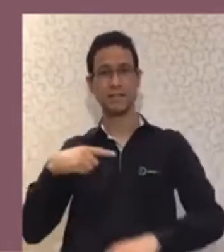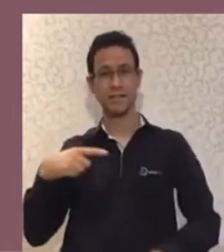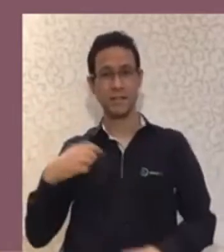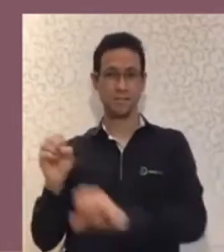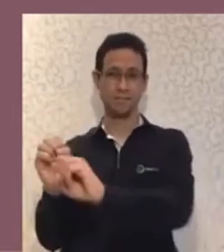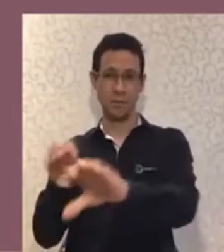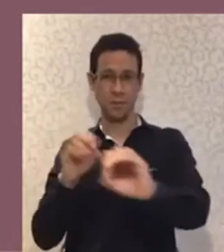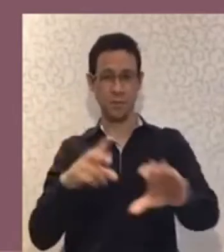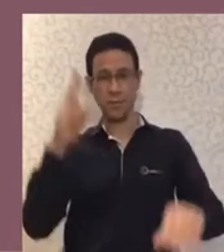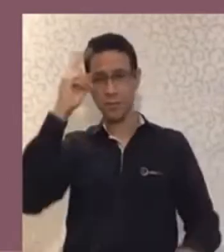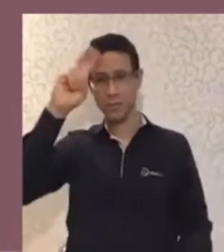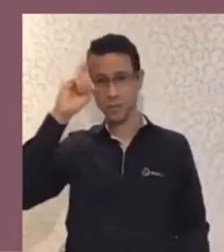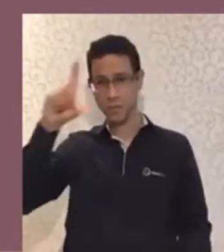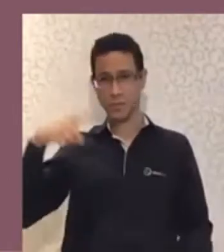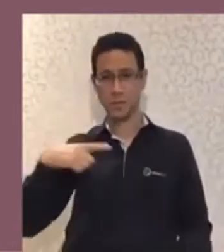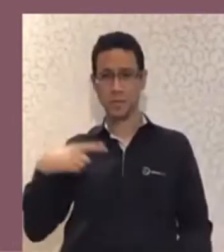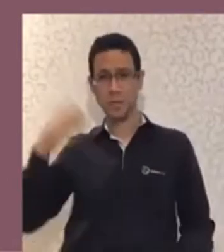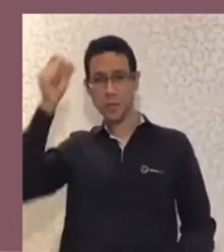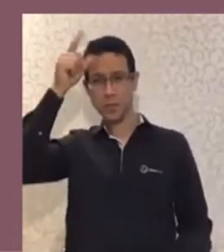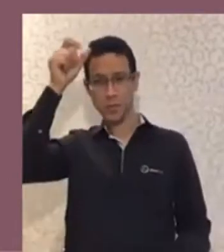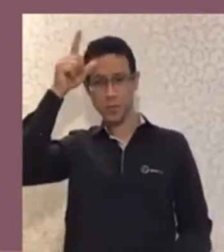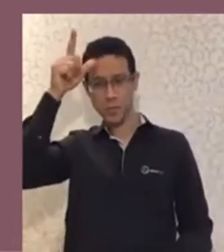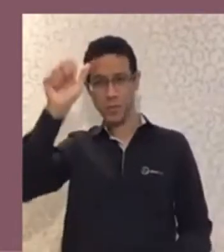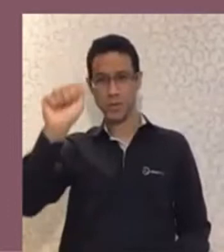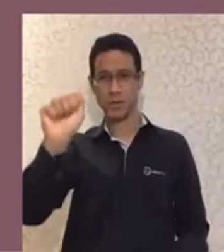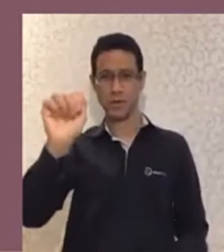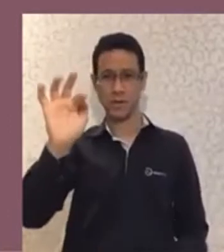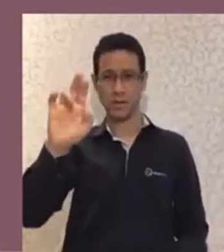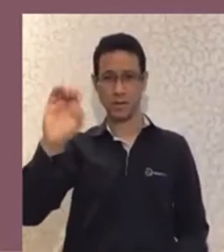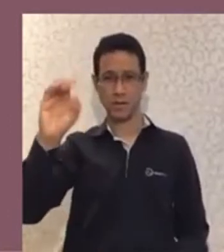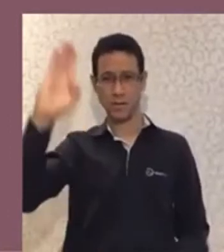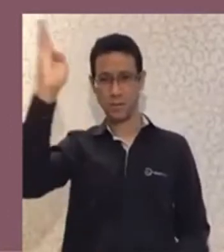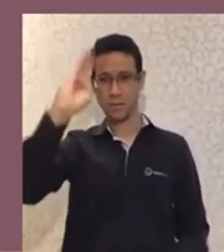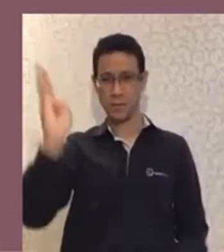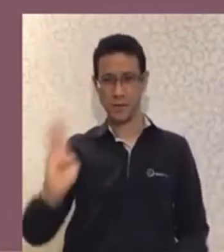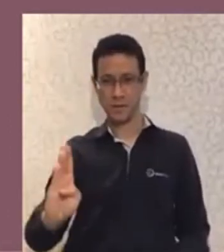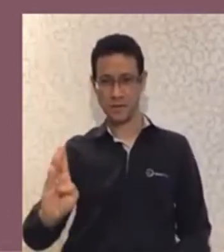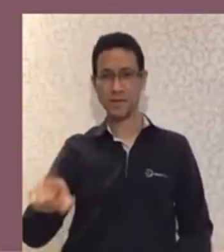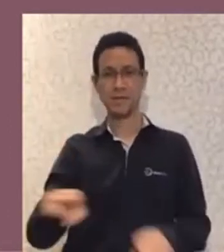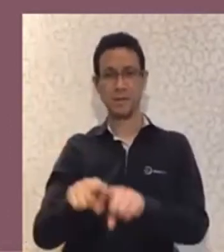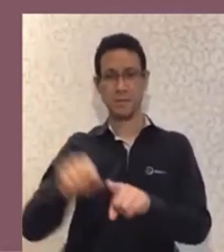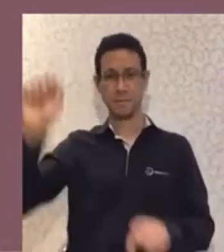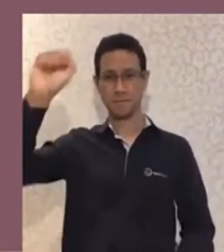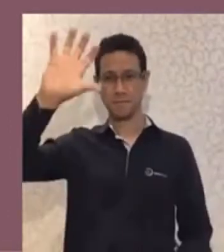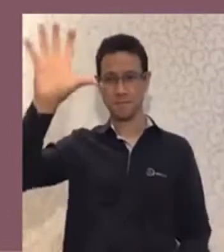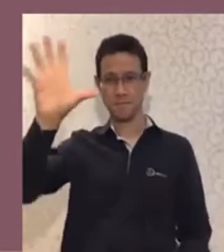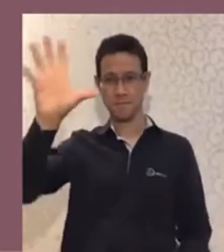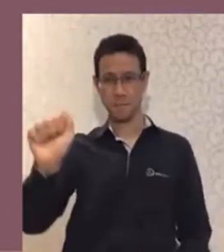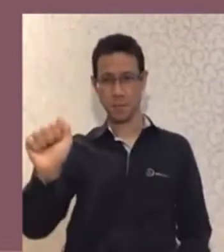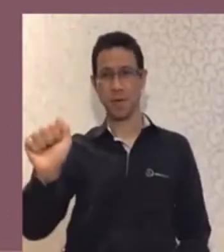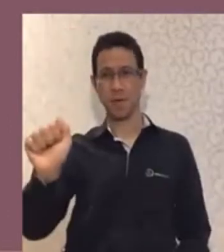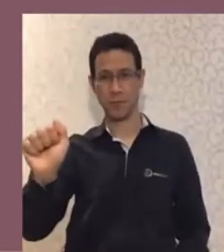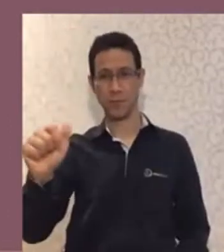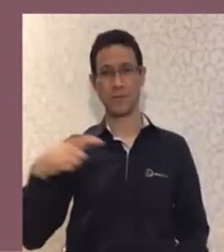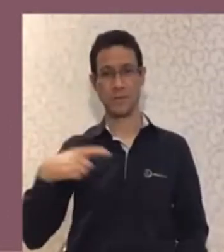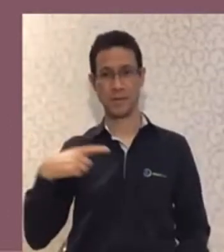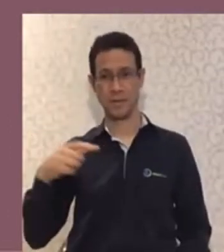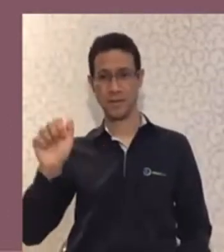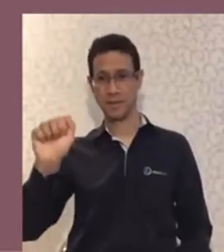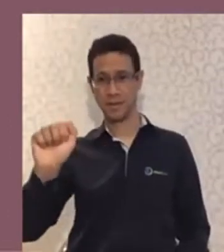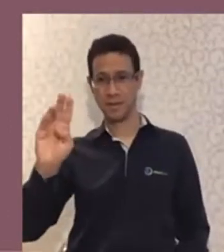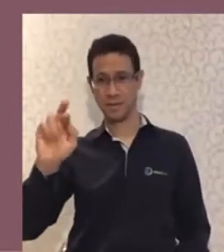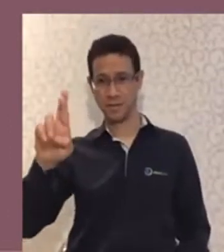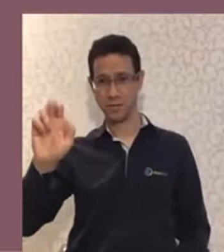cultura afro-brasileira e africana. Dentre as suas publicações com outros autores e autoras,